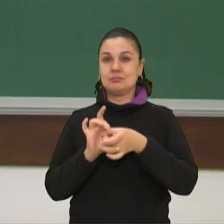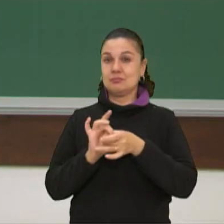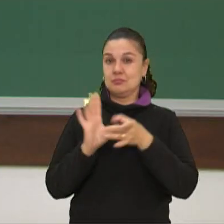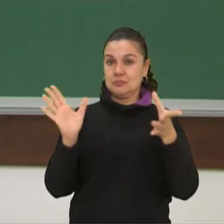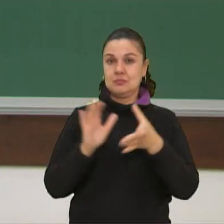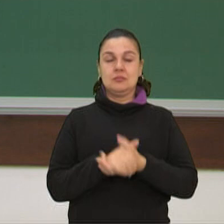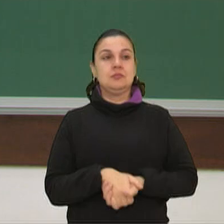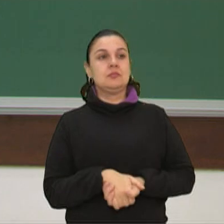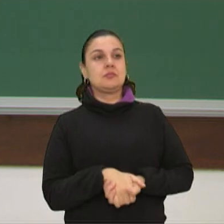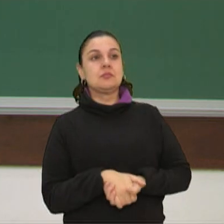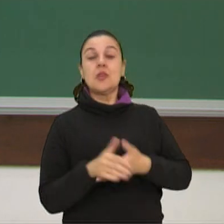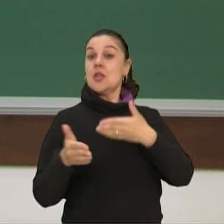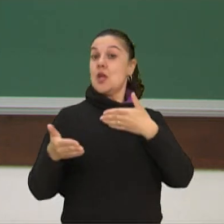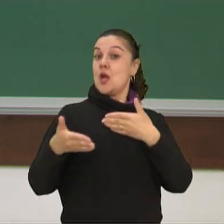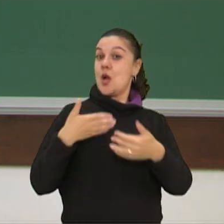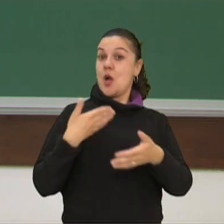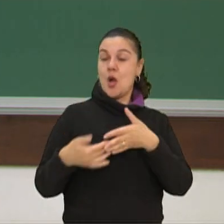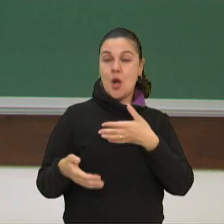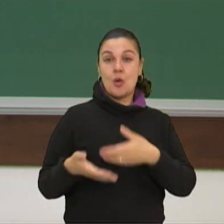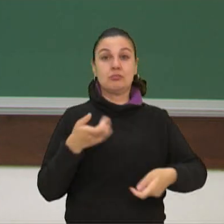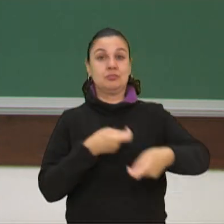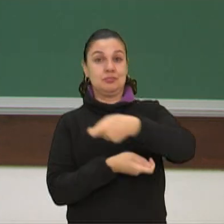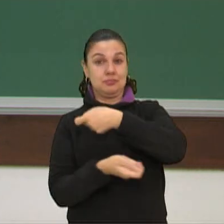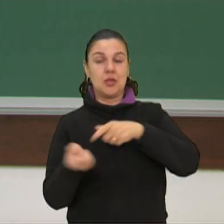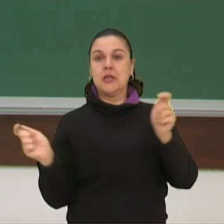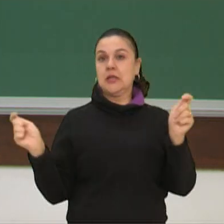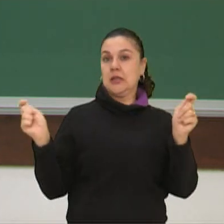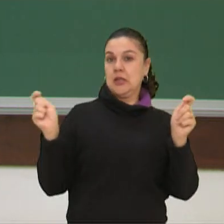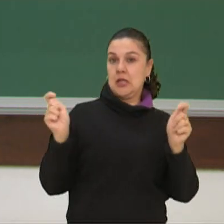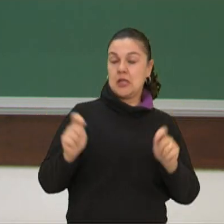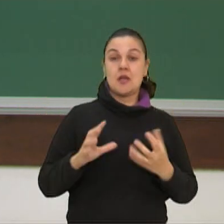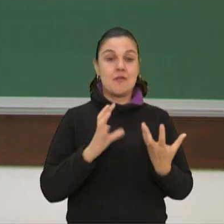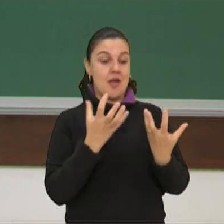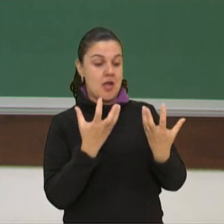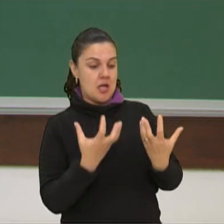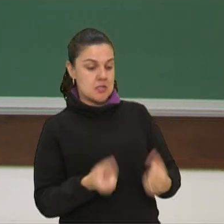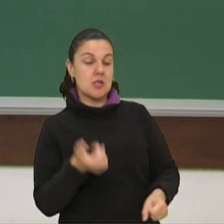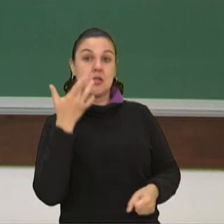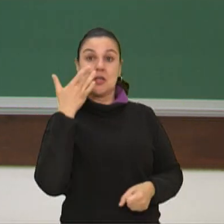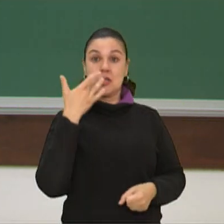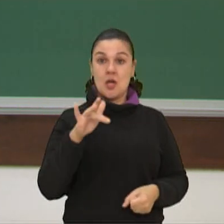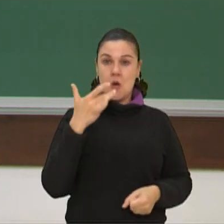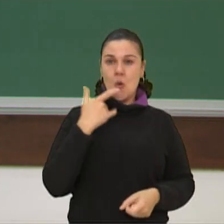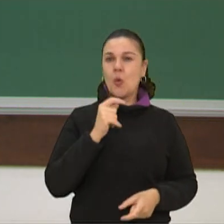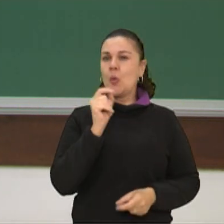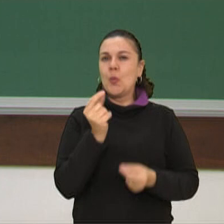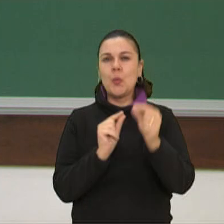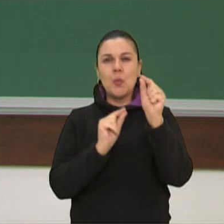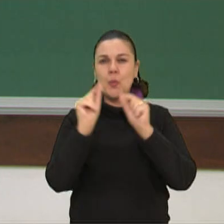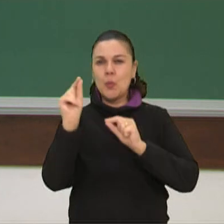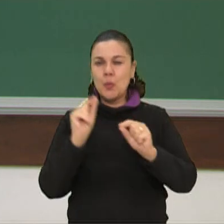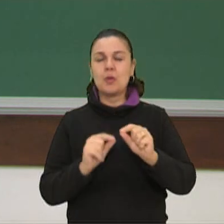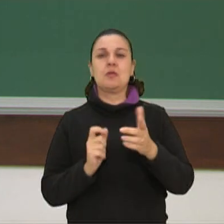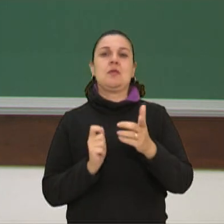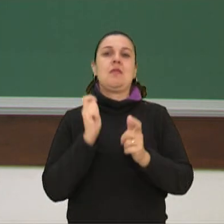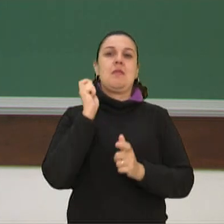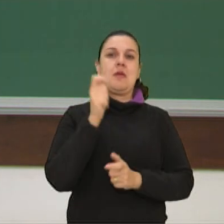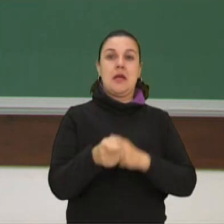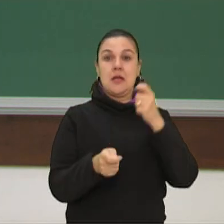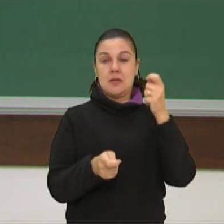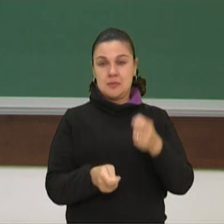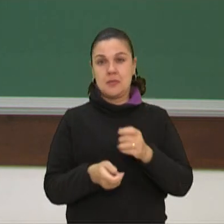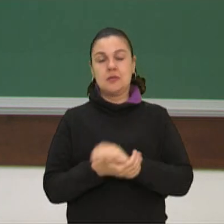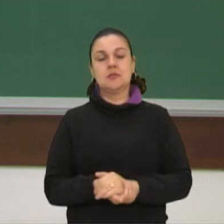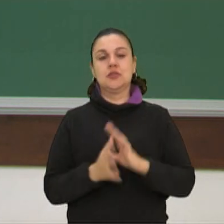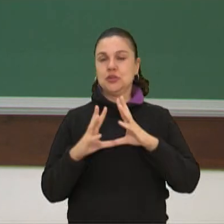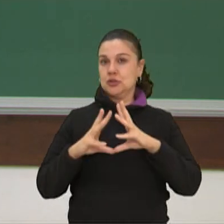livre? Qualquer comércio, qualquer lugar poderia aceitar ouro em pó ou em pequenas pepitas como pagamento.